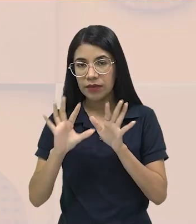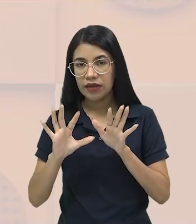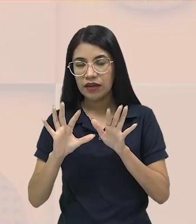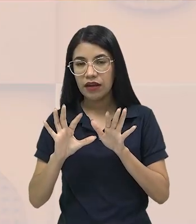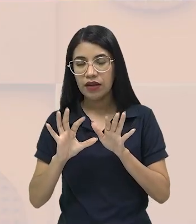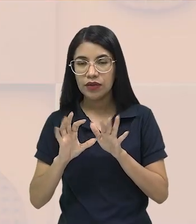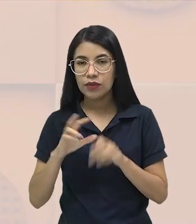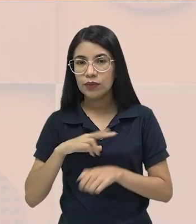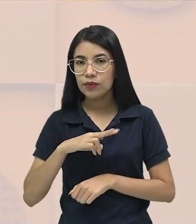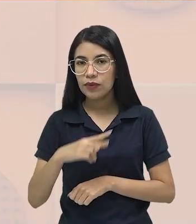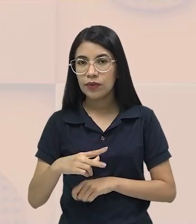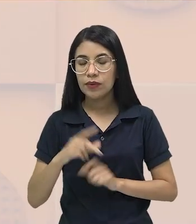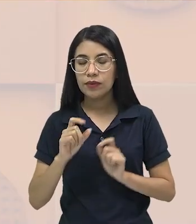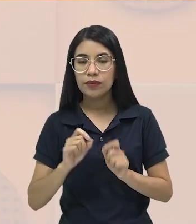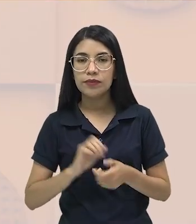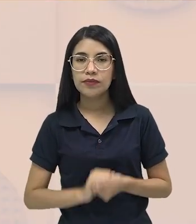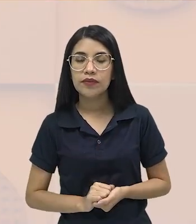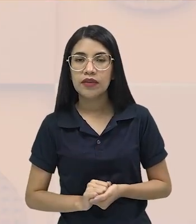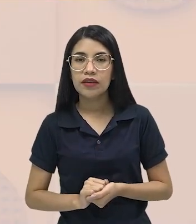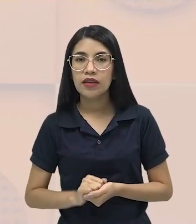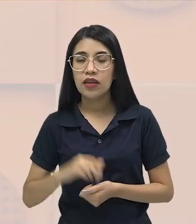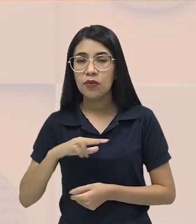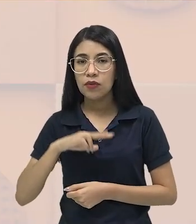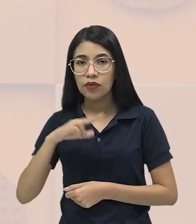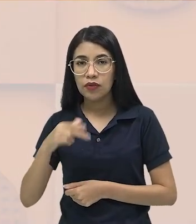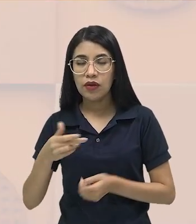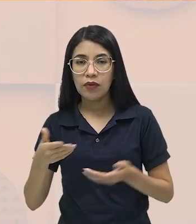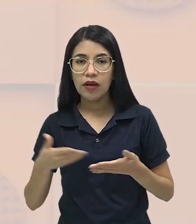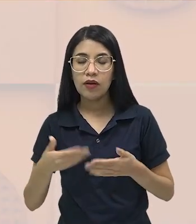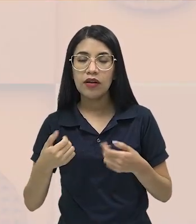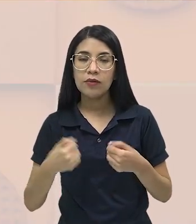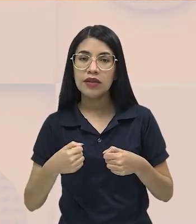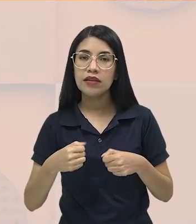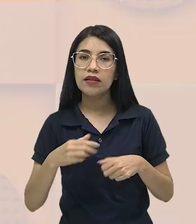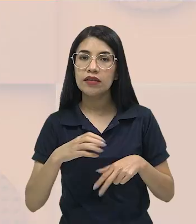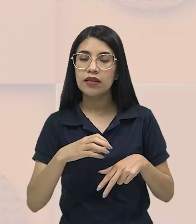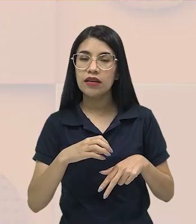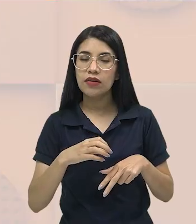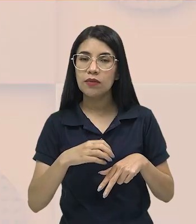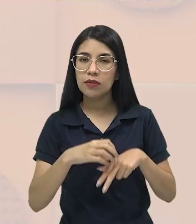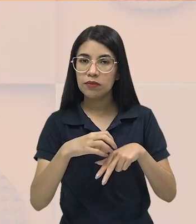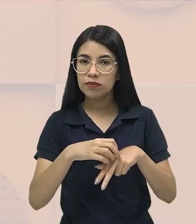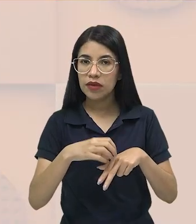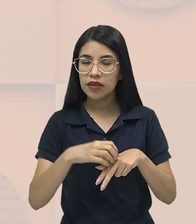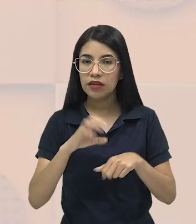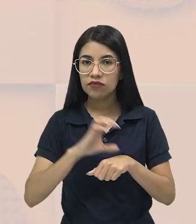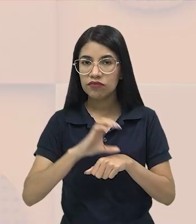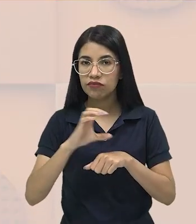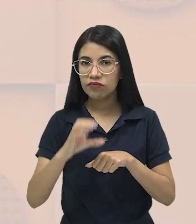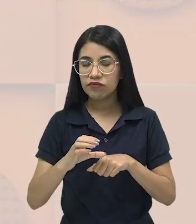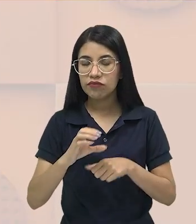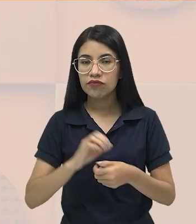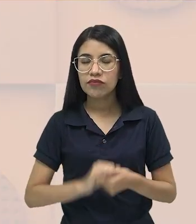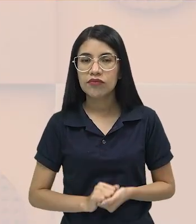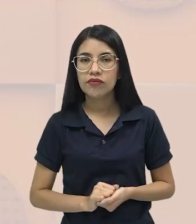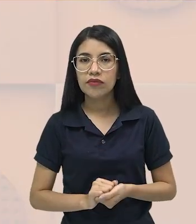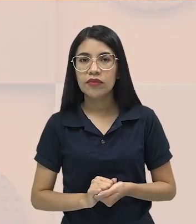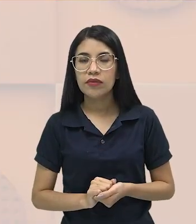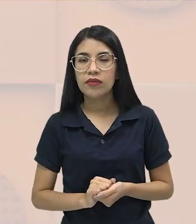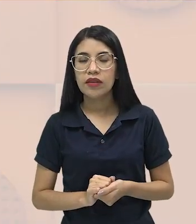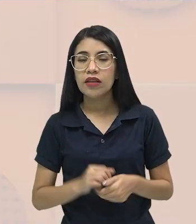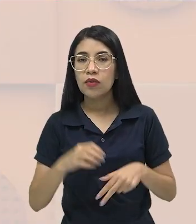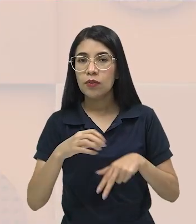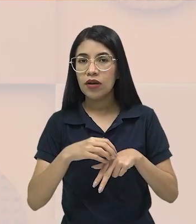que Portugal passasse a ser uma monarquia constitucionalista. Lembra que quando uma monarquia